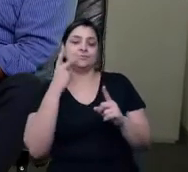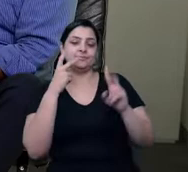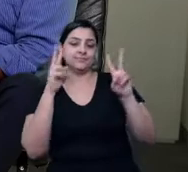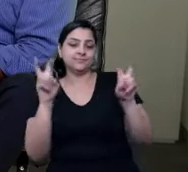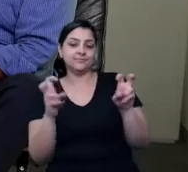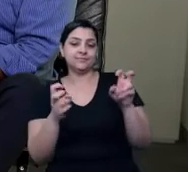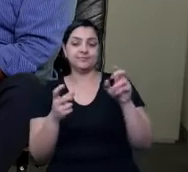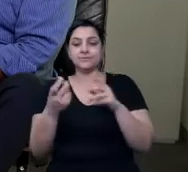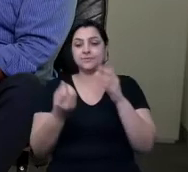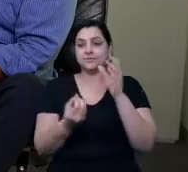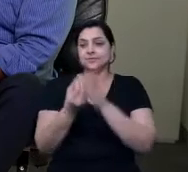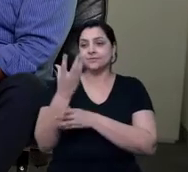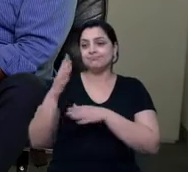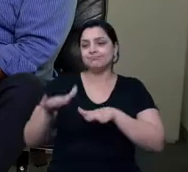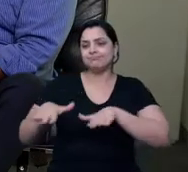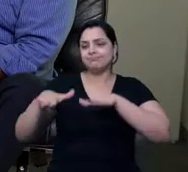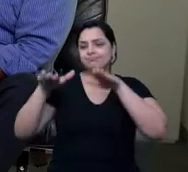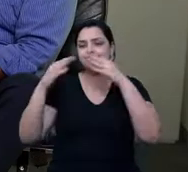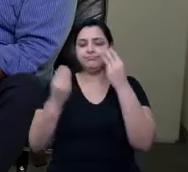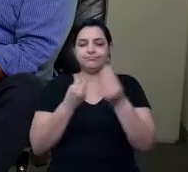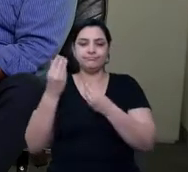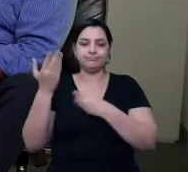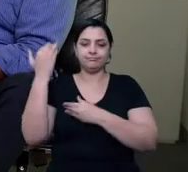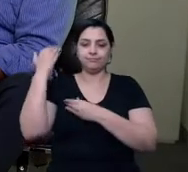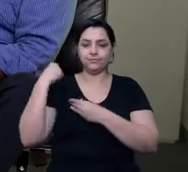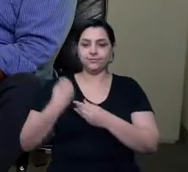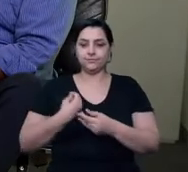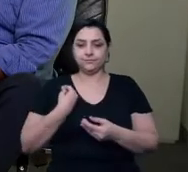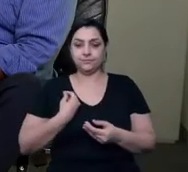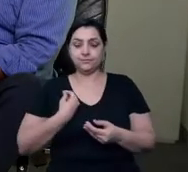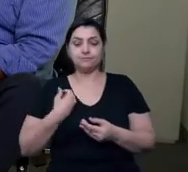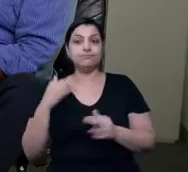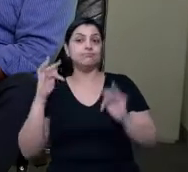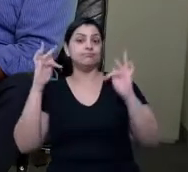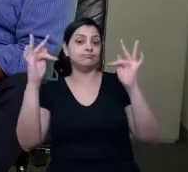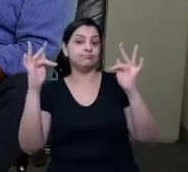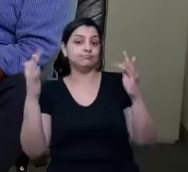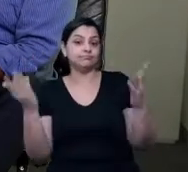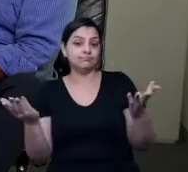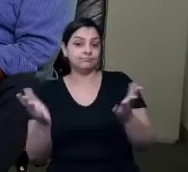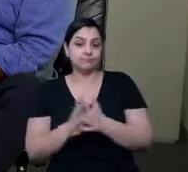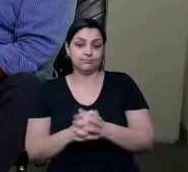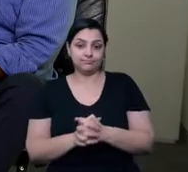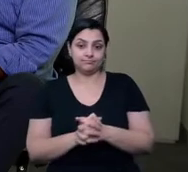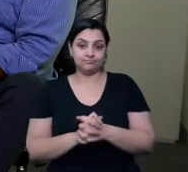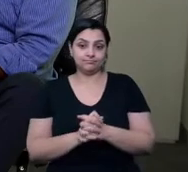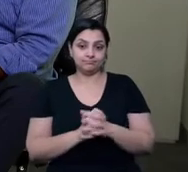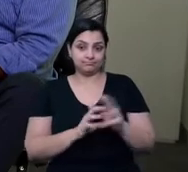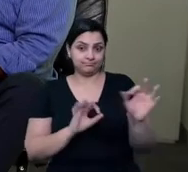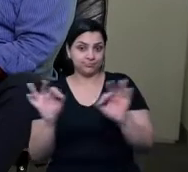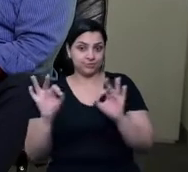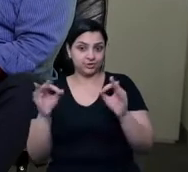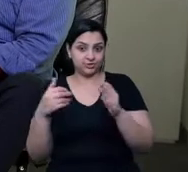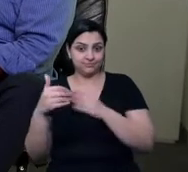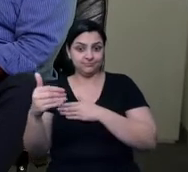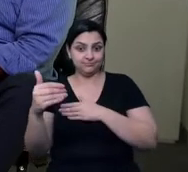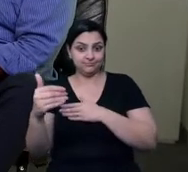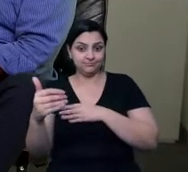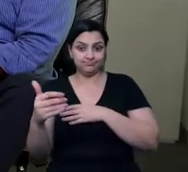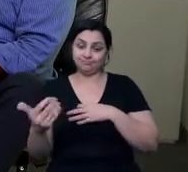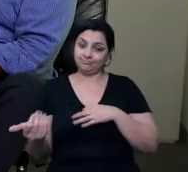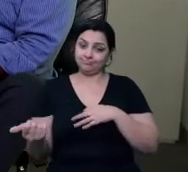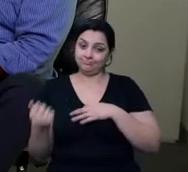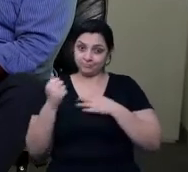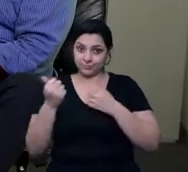do Ricieri passado, presente, agora e o futuro. Tem algum projeto em andamento, Ricieri? Pode falar para a